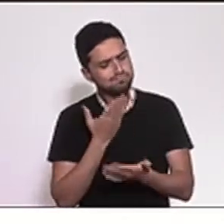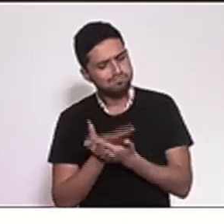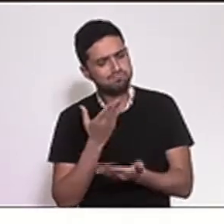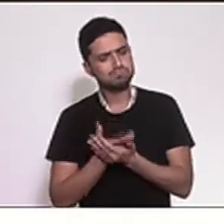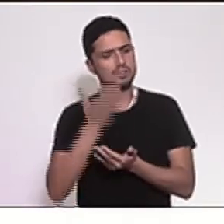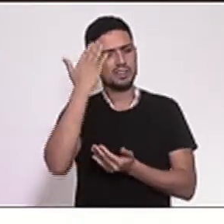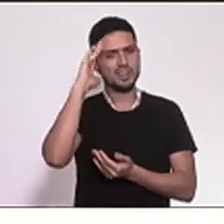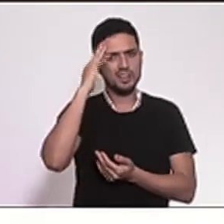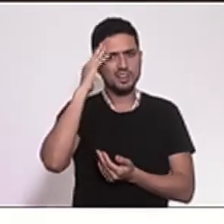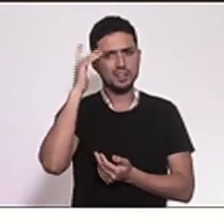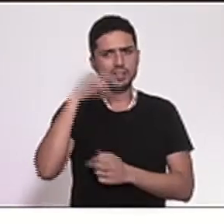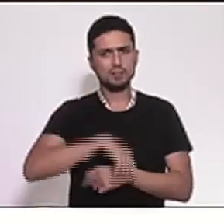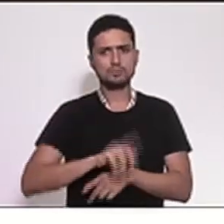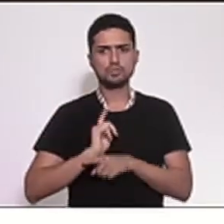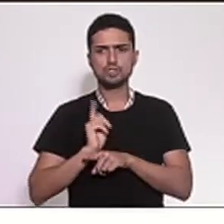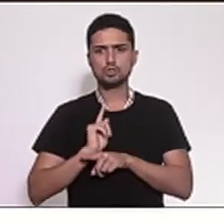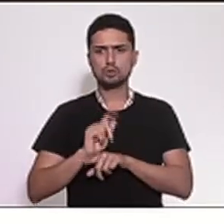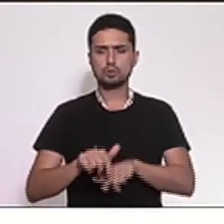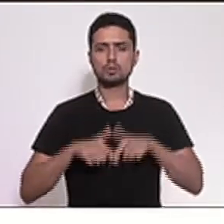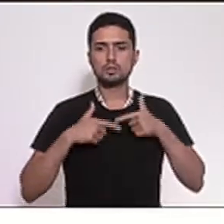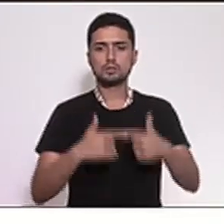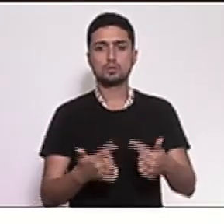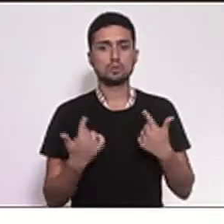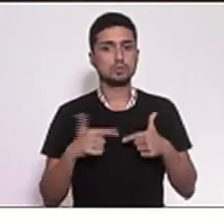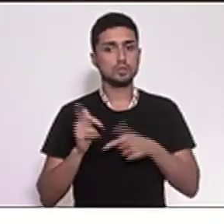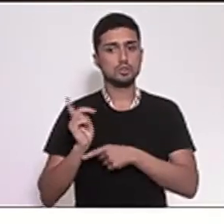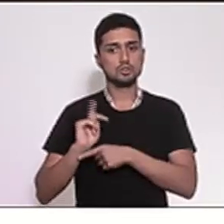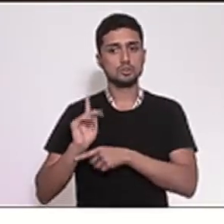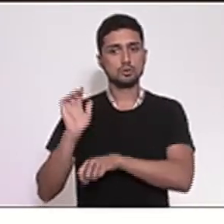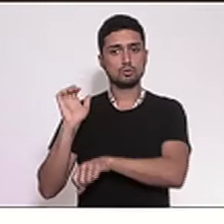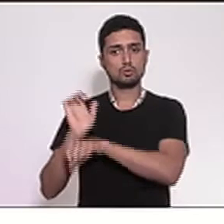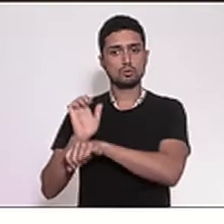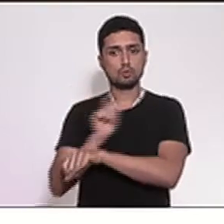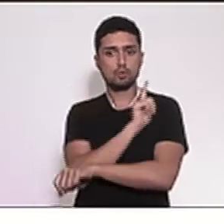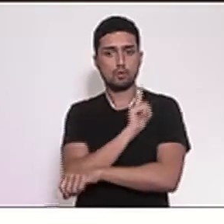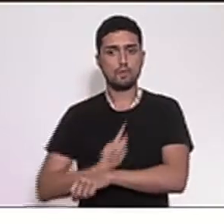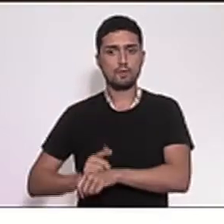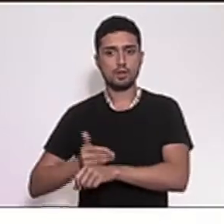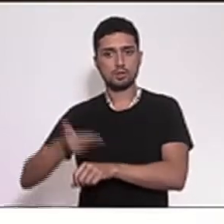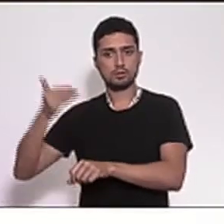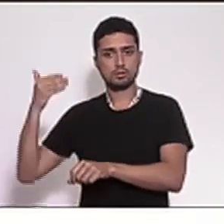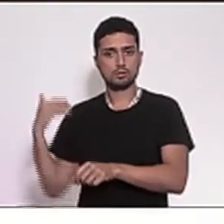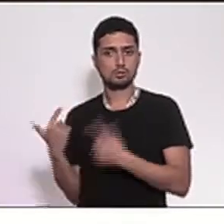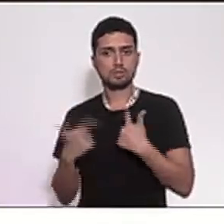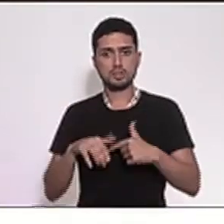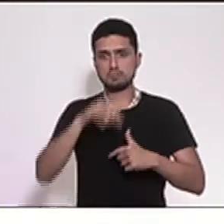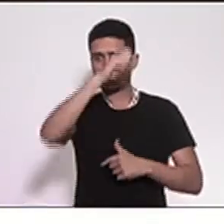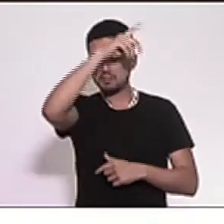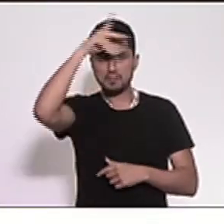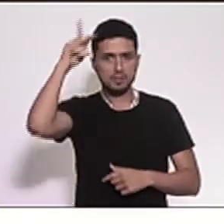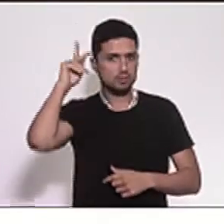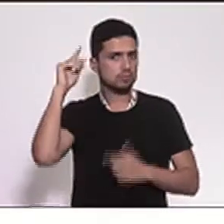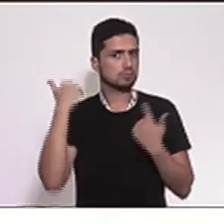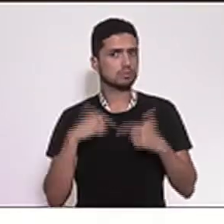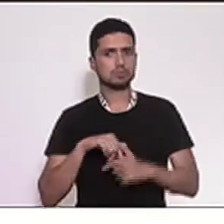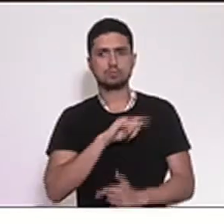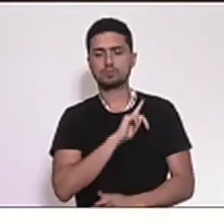operação, que até então não havia sido feita por nenhum governo estadual, nenhuma prefeitura, nenhum governo do